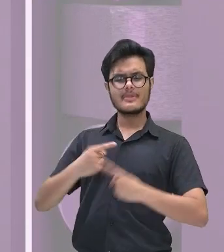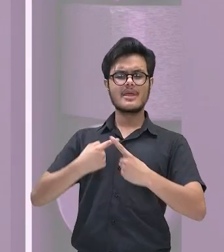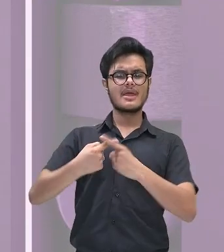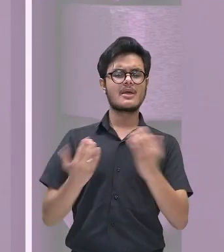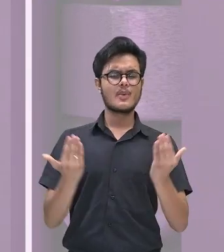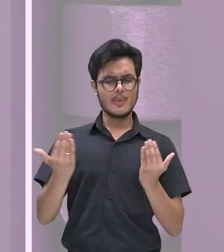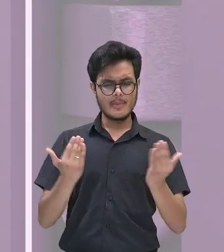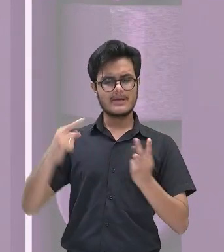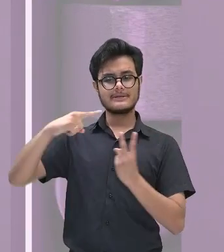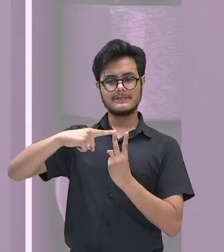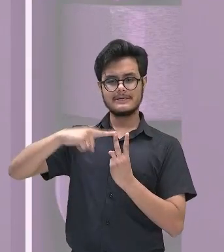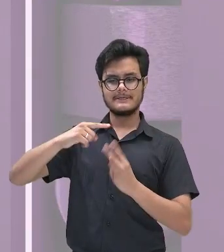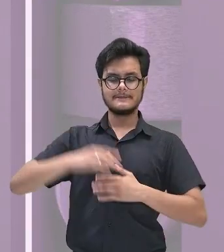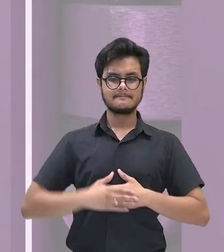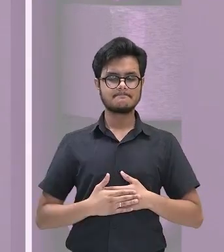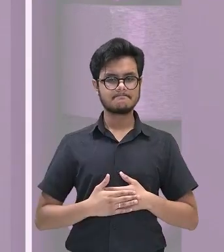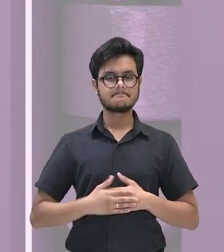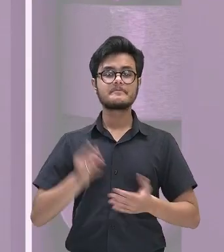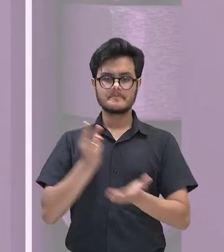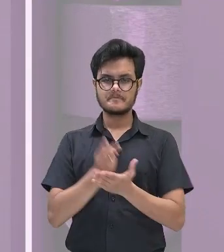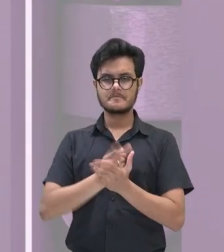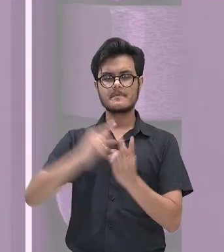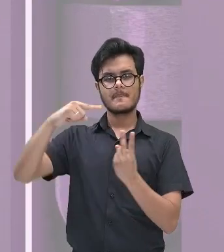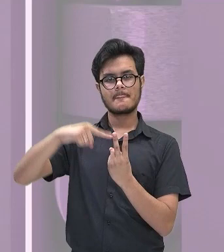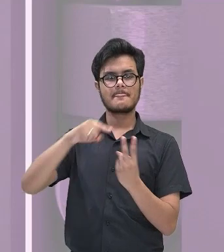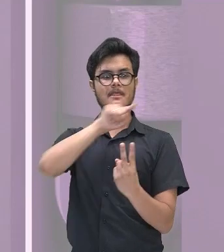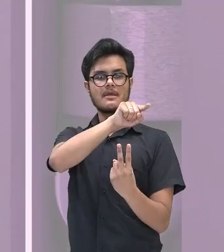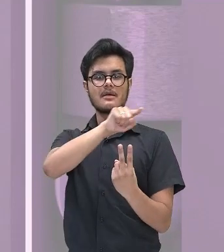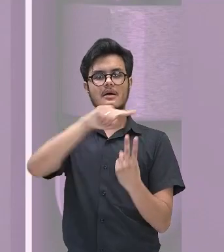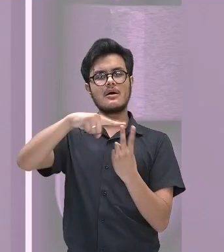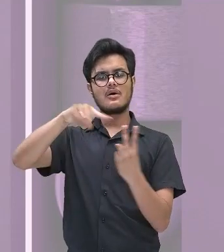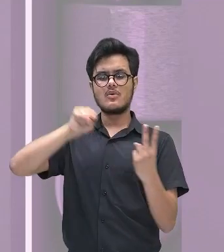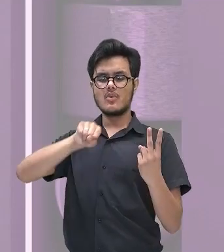comparações de raízes. Índices iguais, a gente olha para o